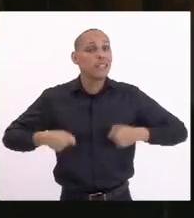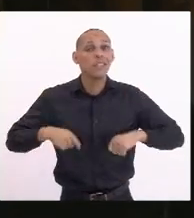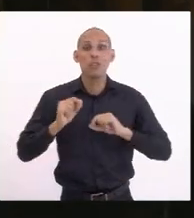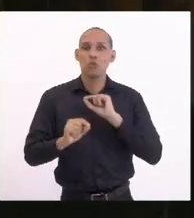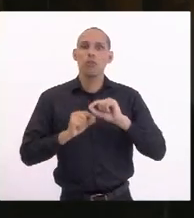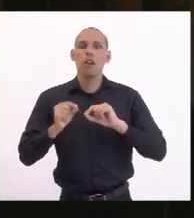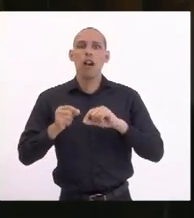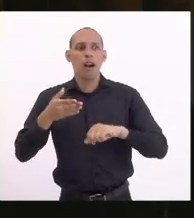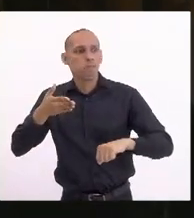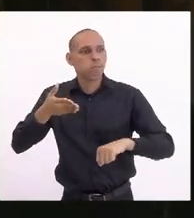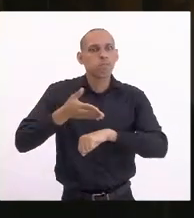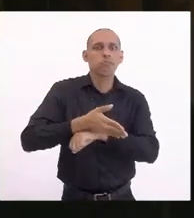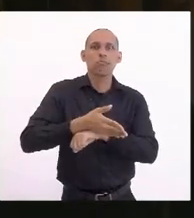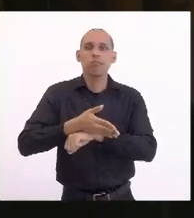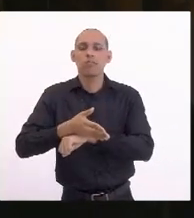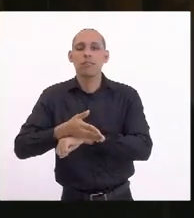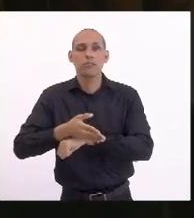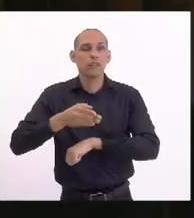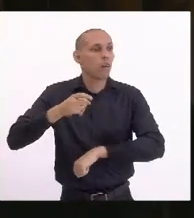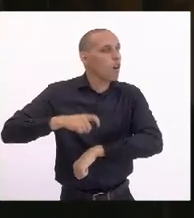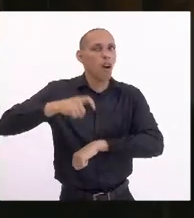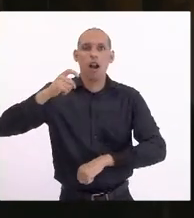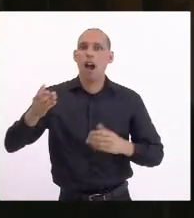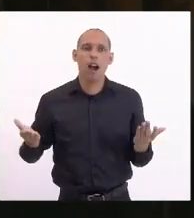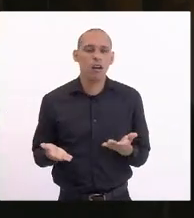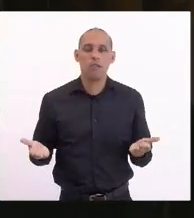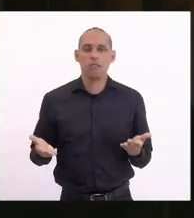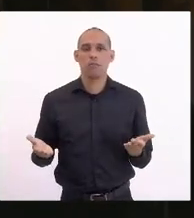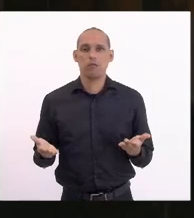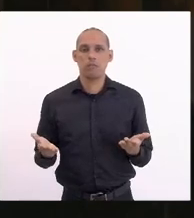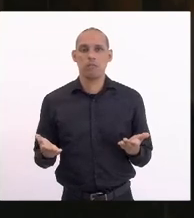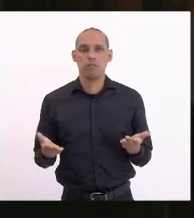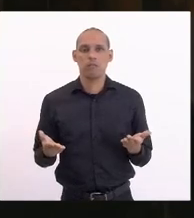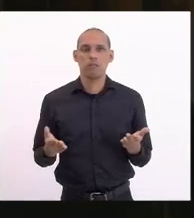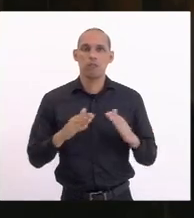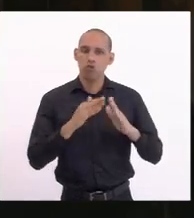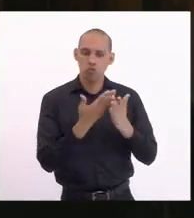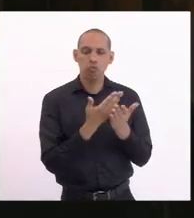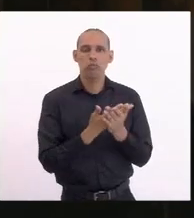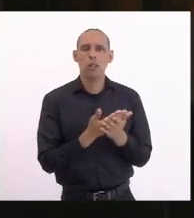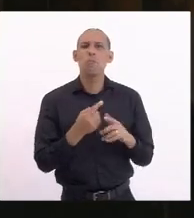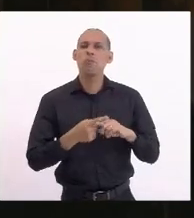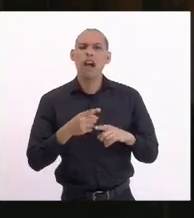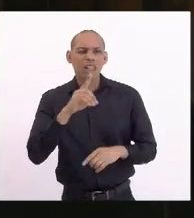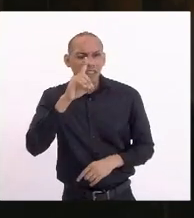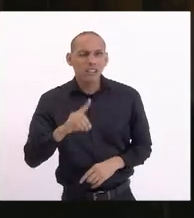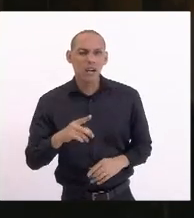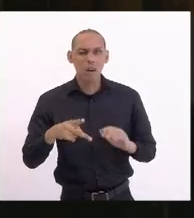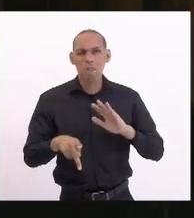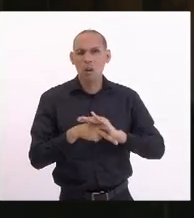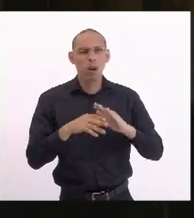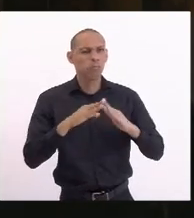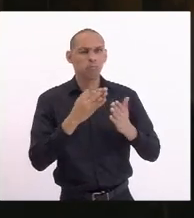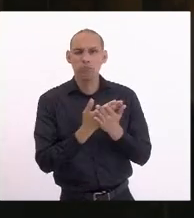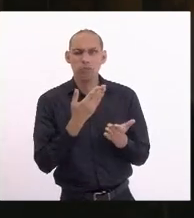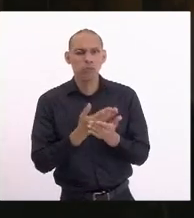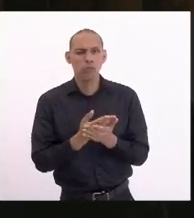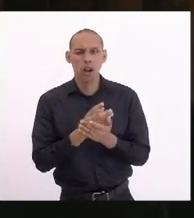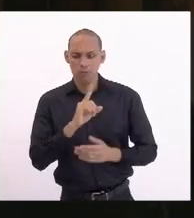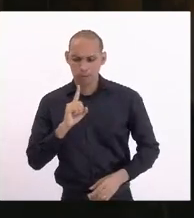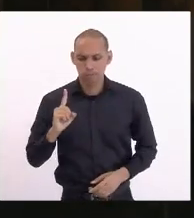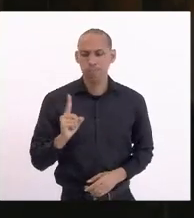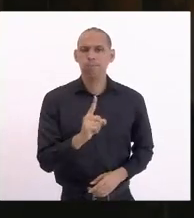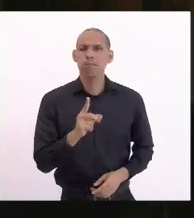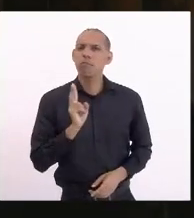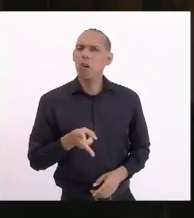uma intervenção já no Pedro II. Essa direção do Pedro II não pode continuar à frente